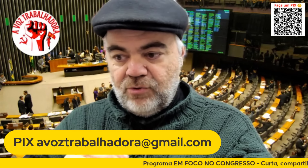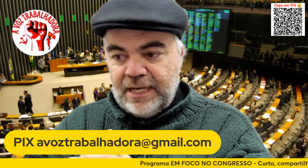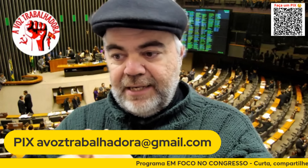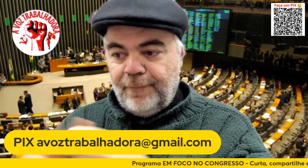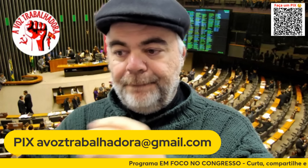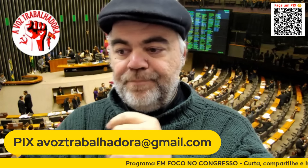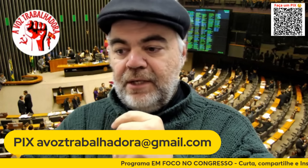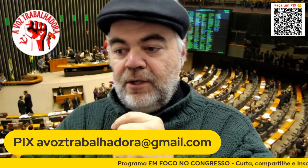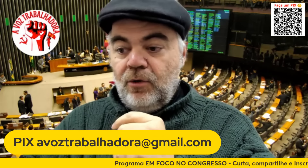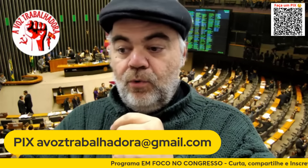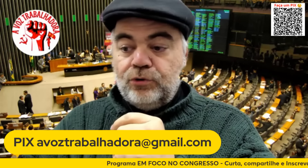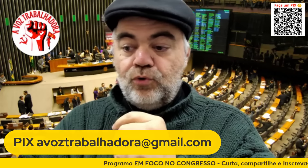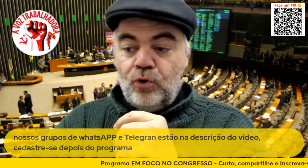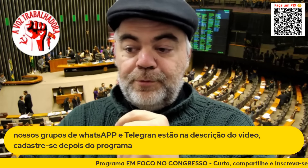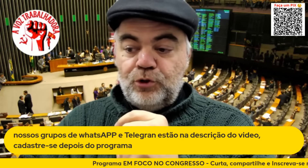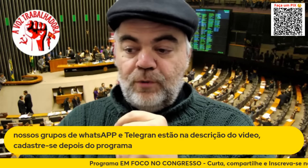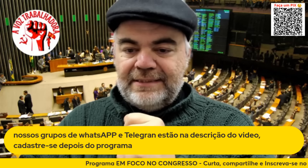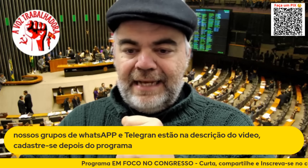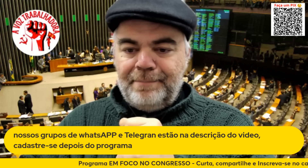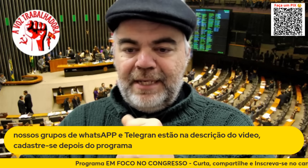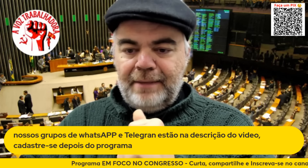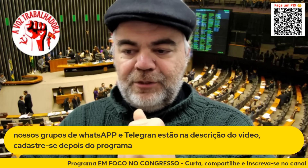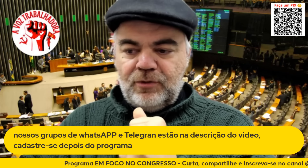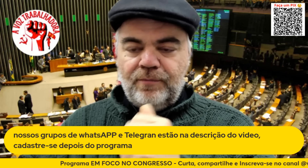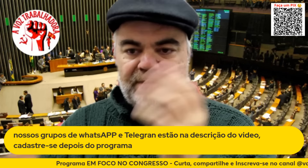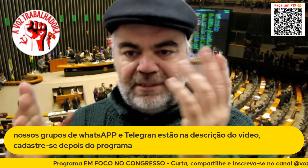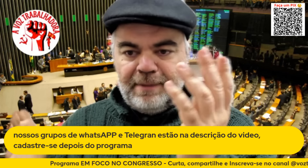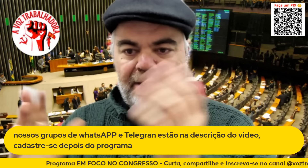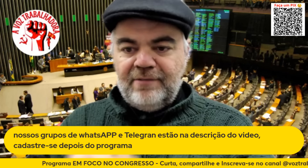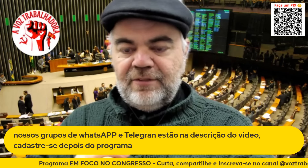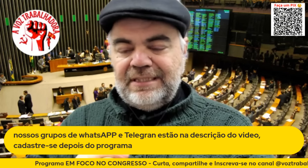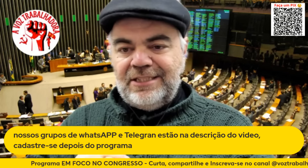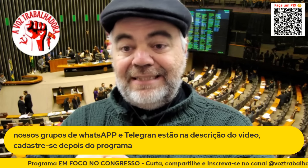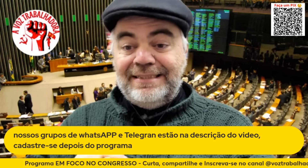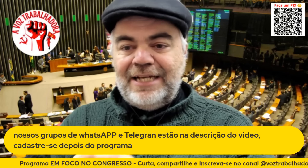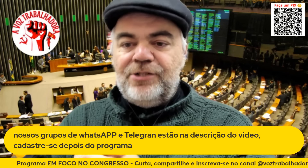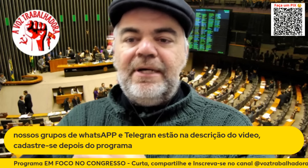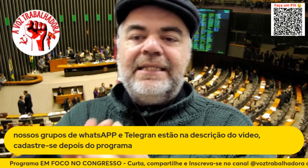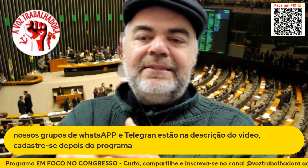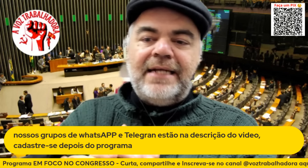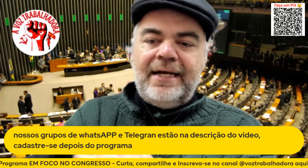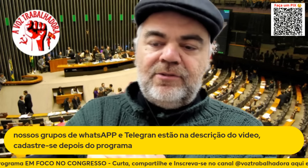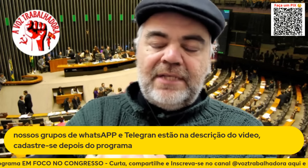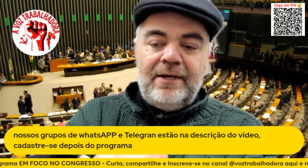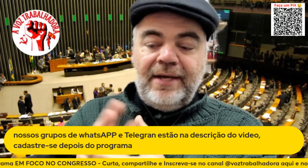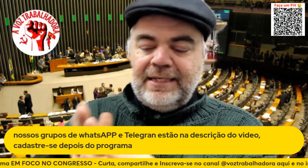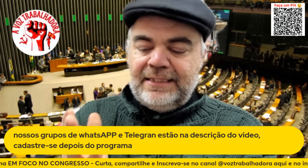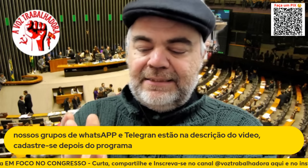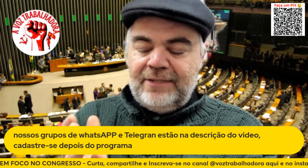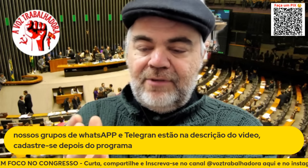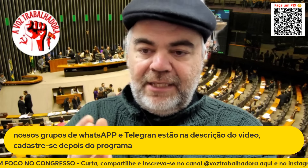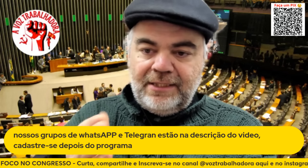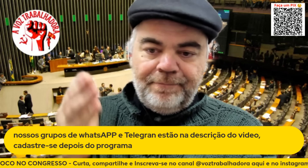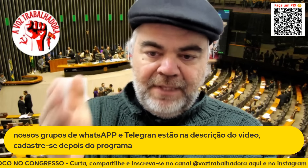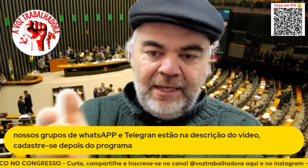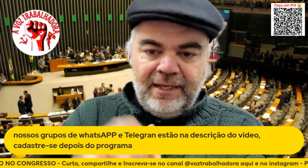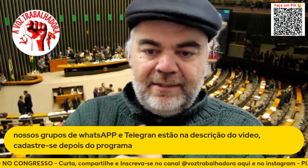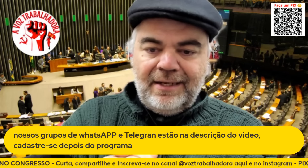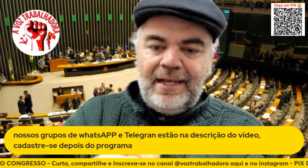e--mail do canal os grupos de WhatsApp né Pessoal espero que vocês já sejam cadastrados quem não é cadastrado